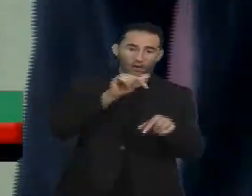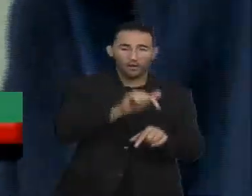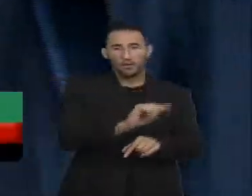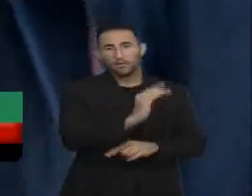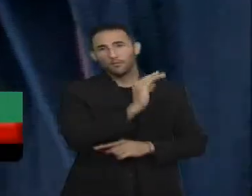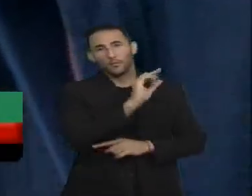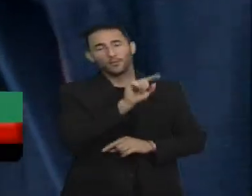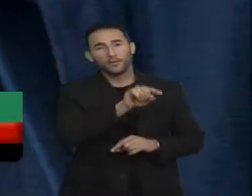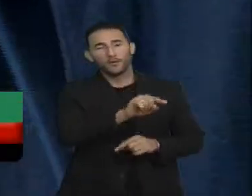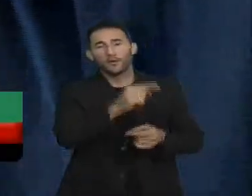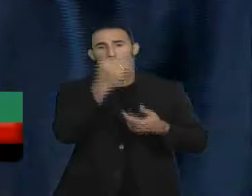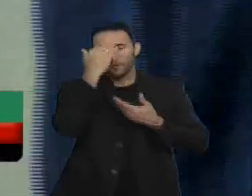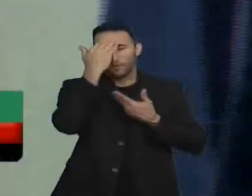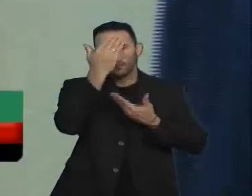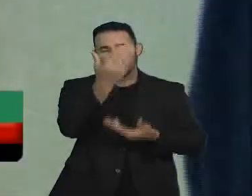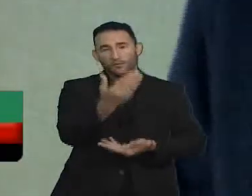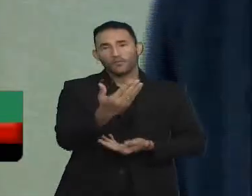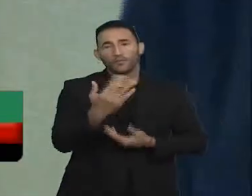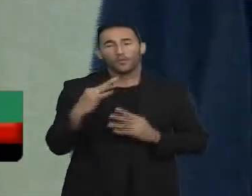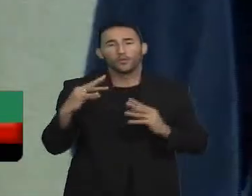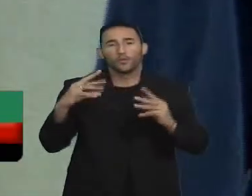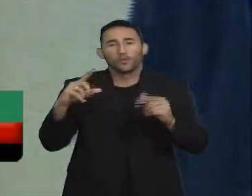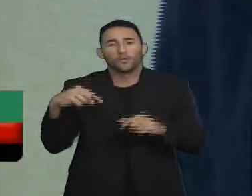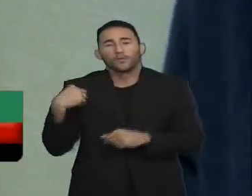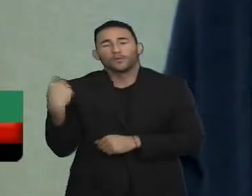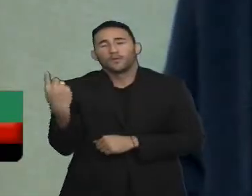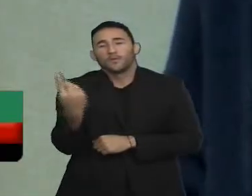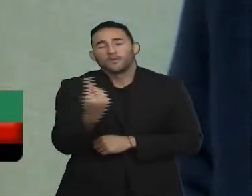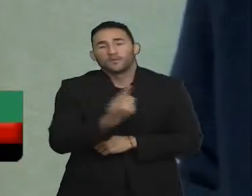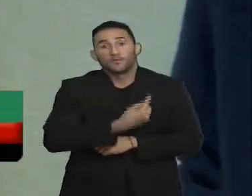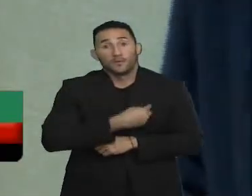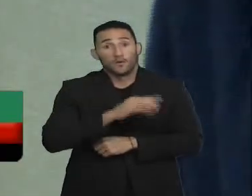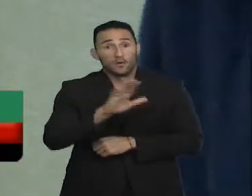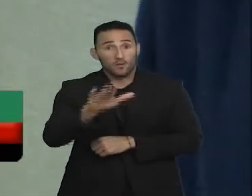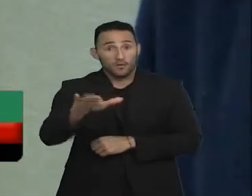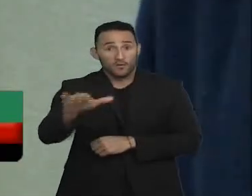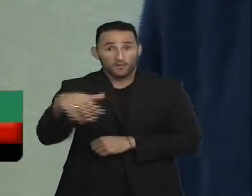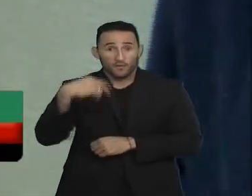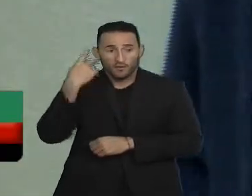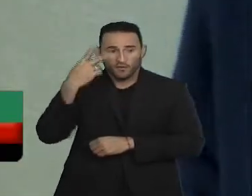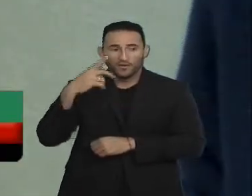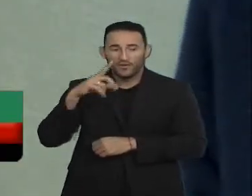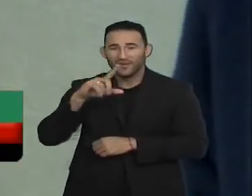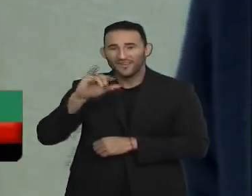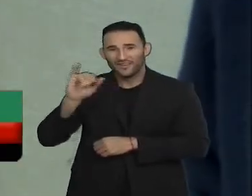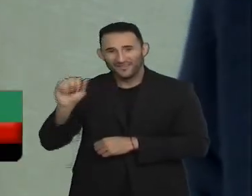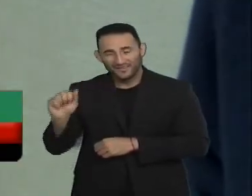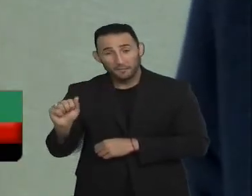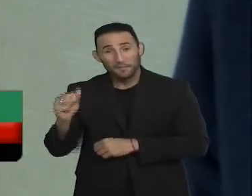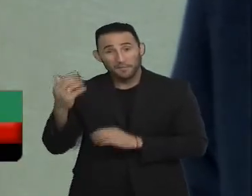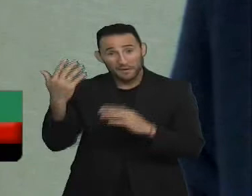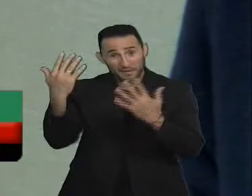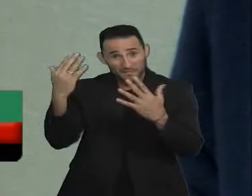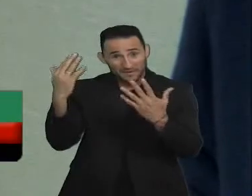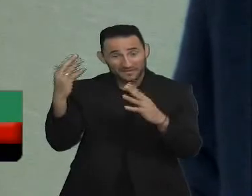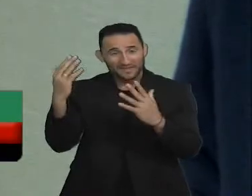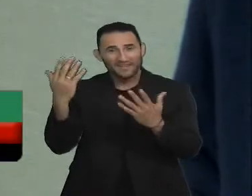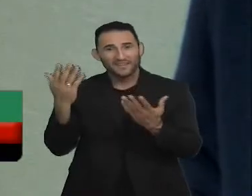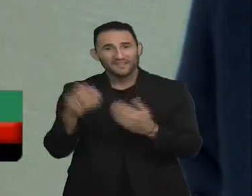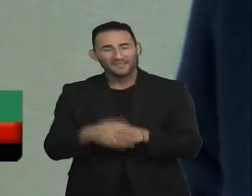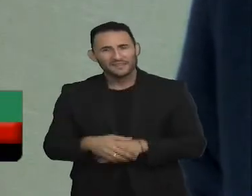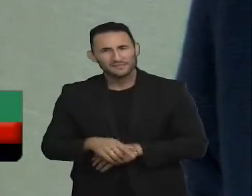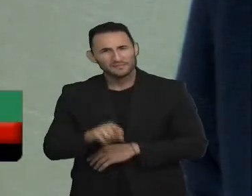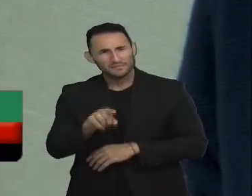agradecimento mesmo para todos nós. Aliás, vereadora Lúcia, dá parabéns à Vossa Excelência,